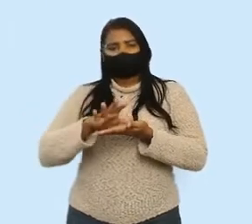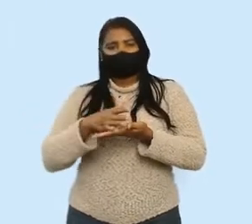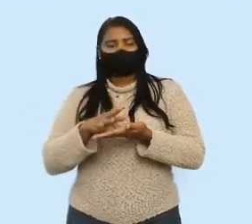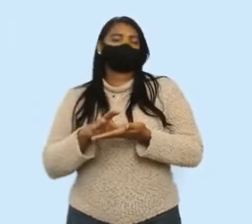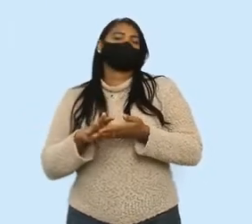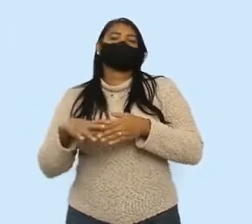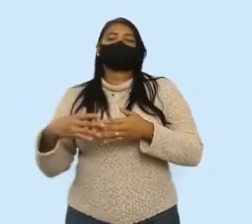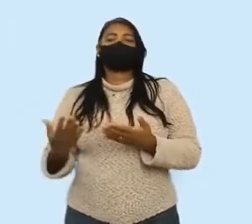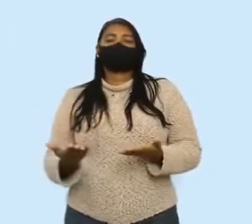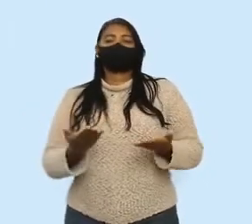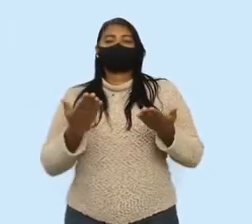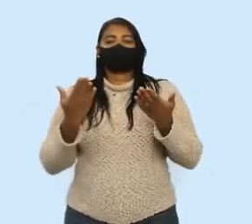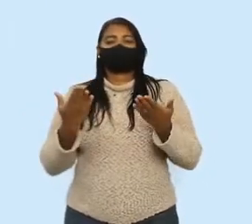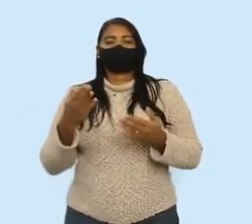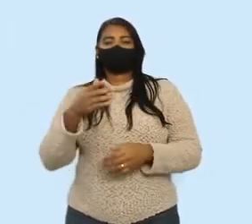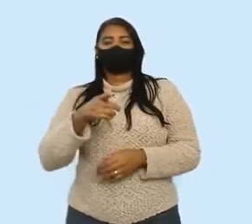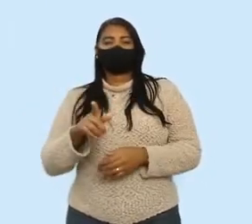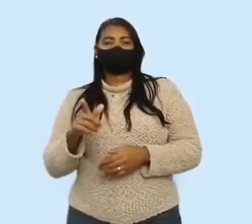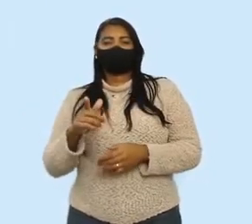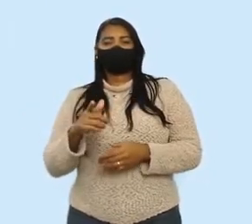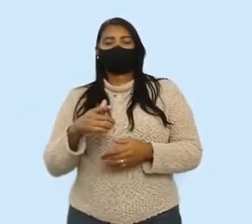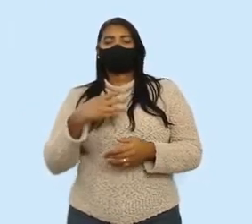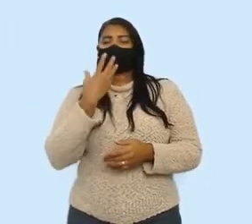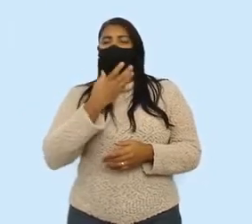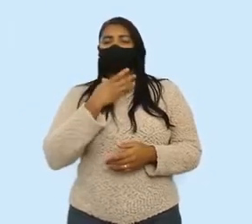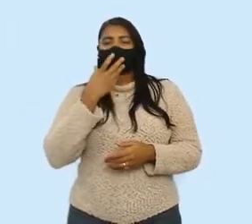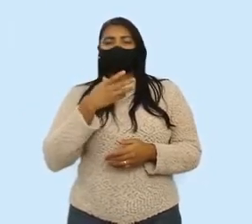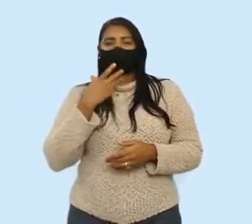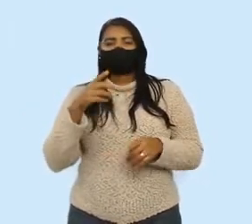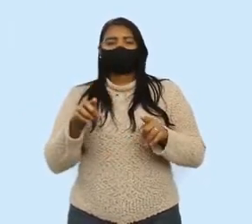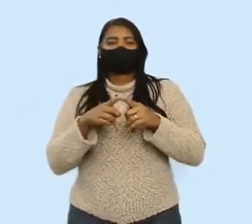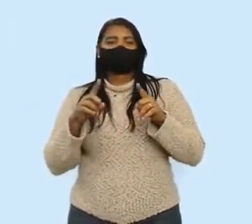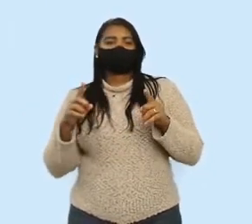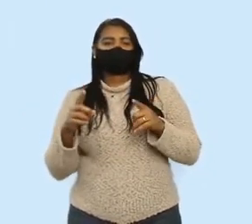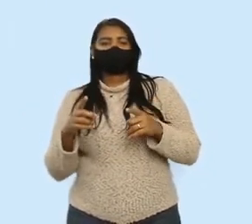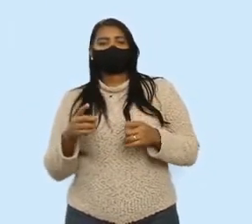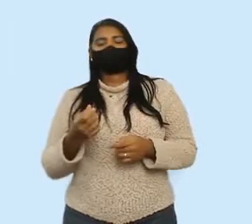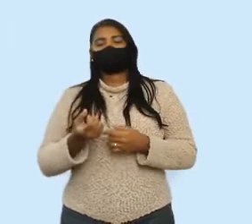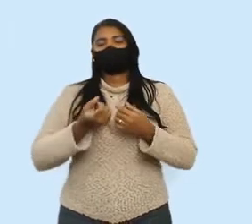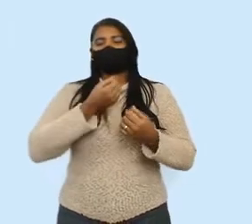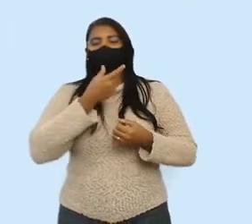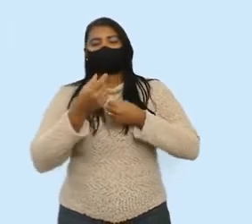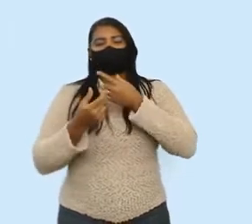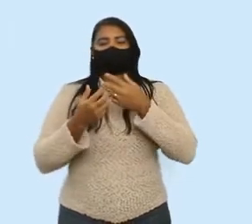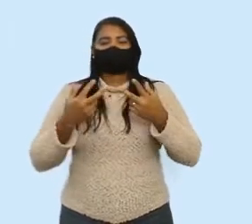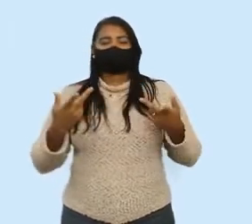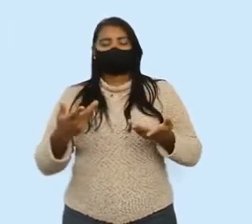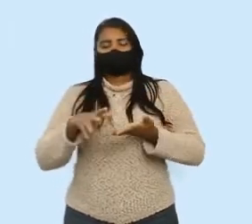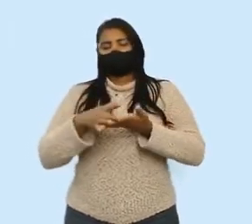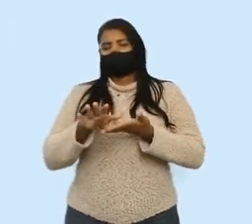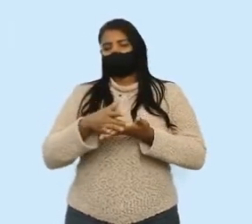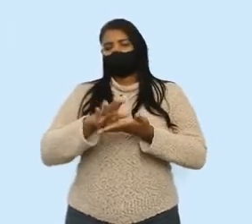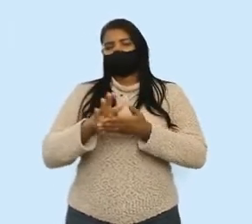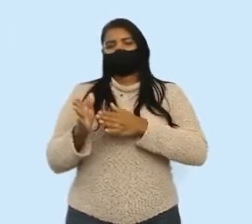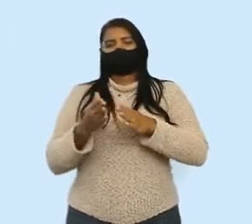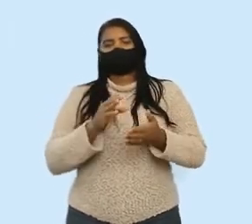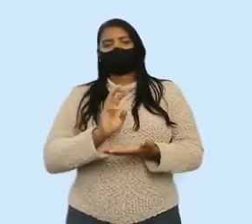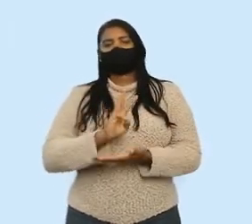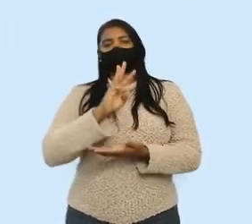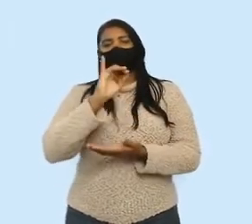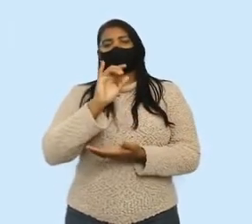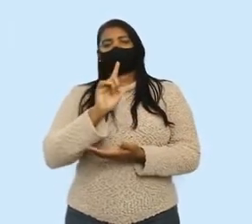mais exaltação, o outro fazendo um samba mais ligado à malandragem. E é dentro de um dos sambas de Wilson que nós